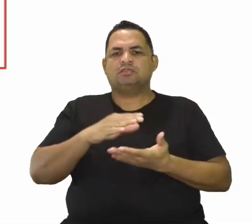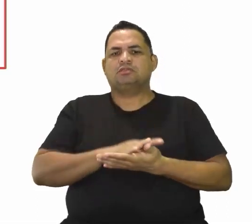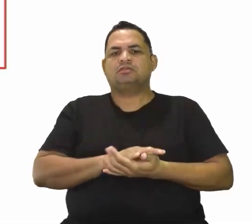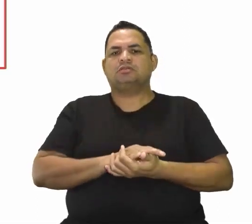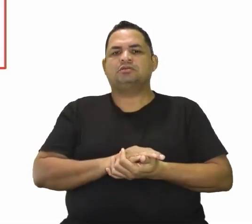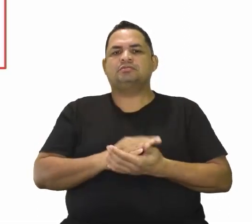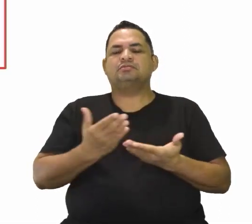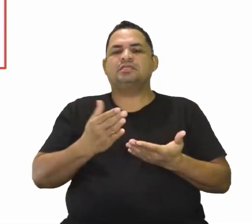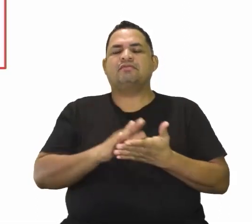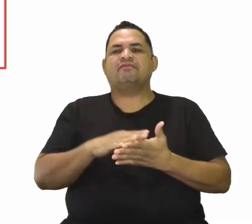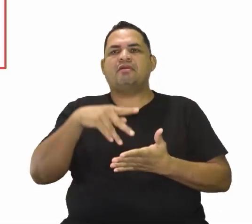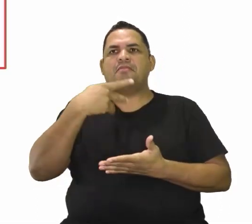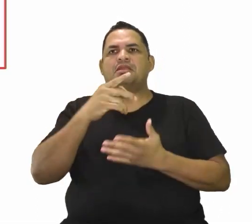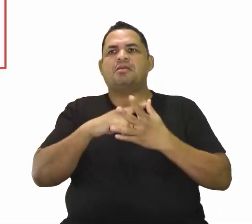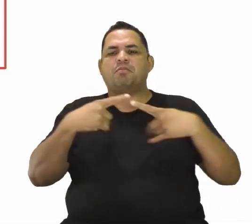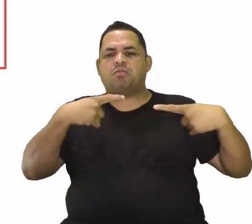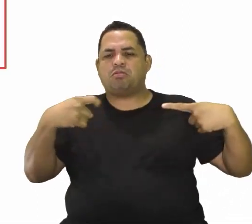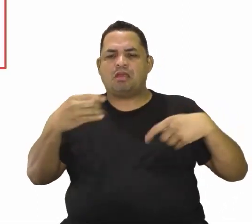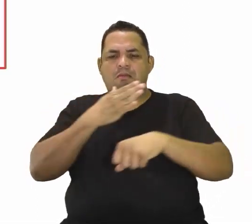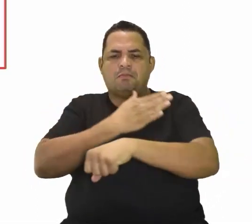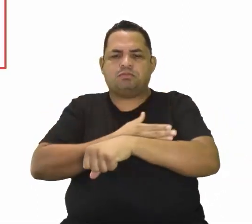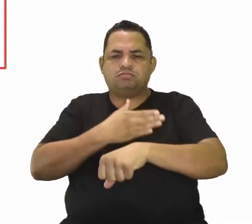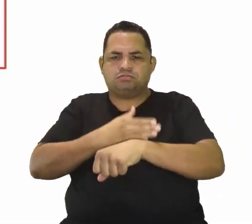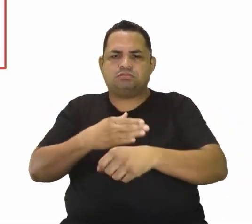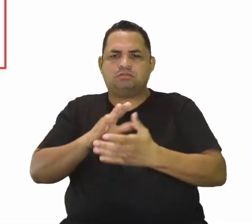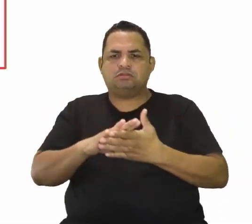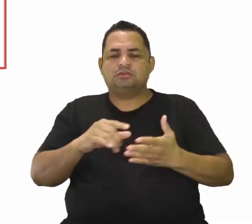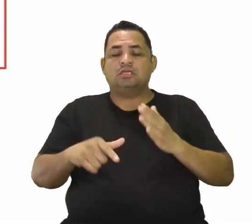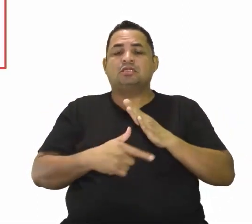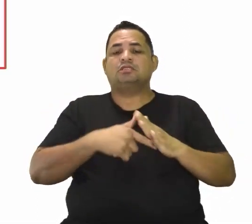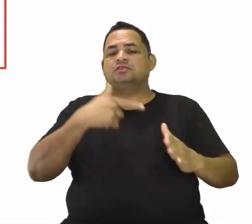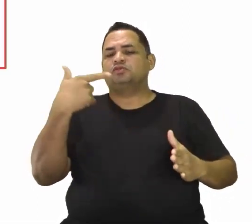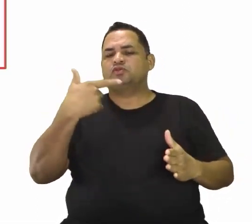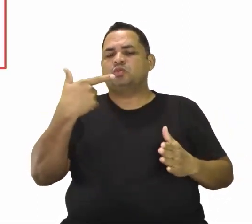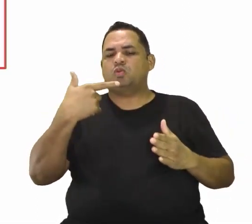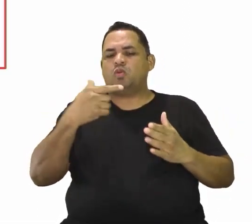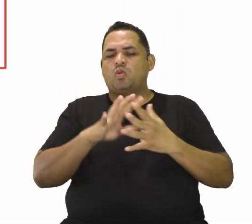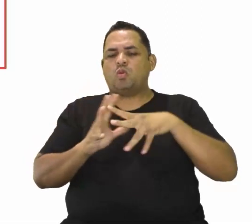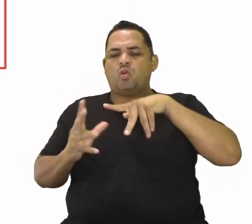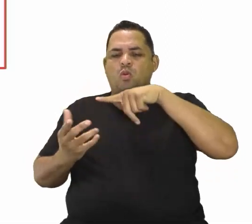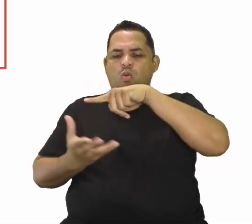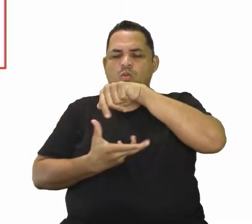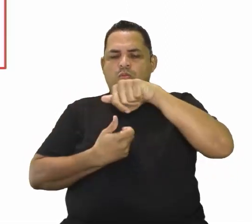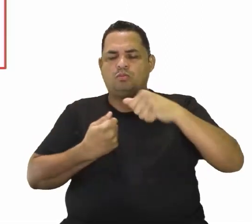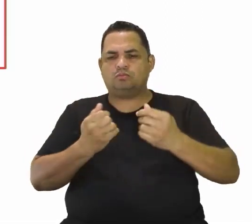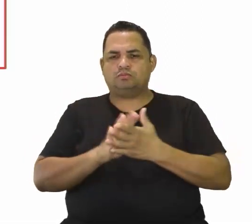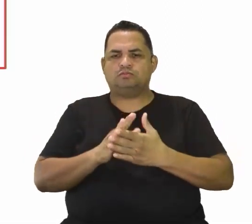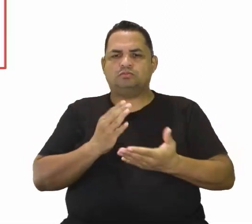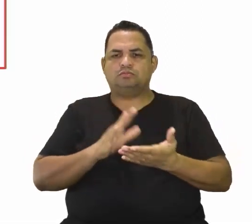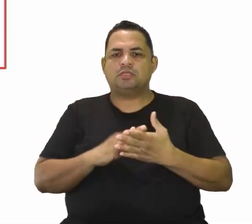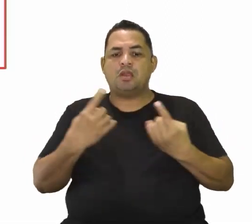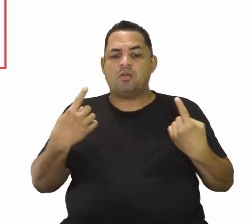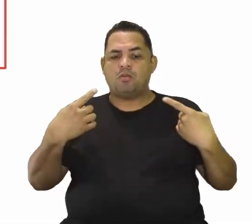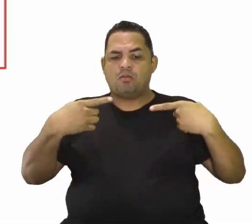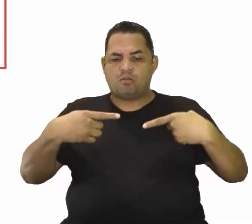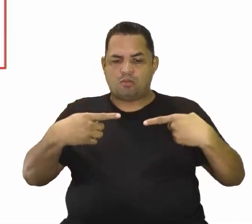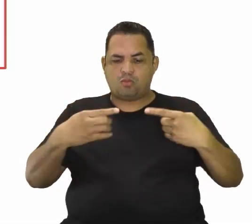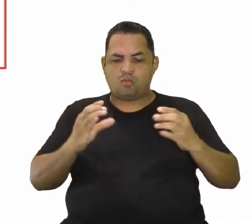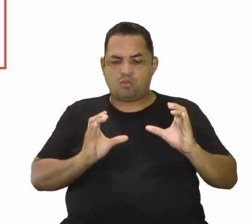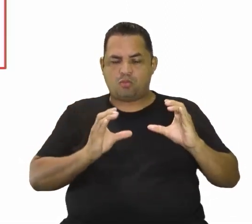guerra mutilada. E aí, durante a Segunda Guerra Mundial, ela vai lutar com grupos opostos, tá